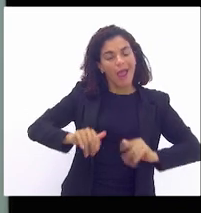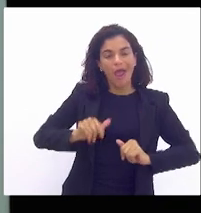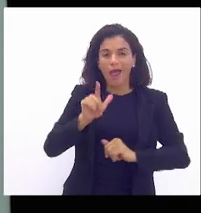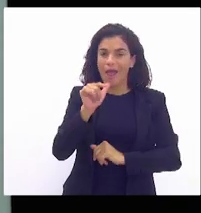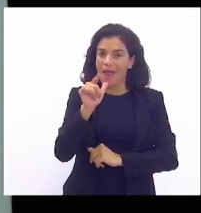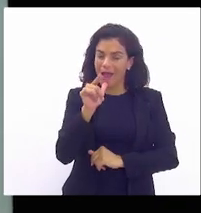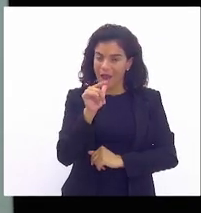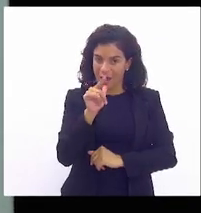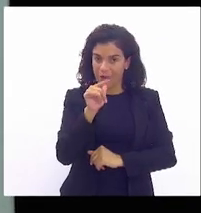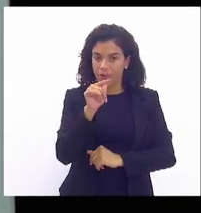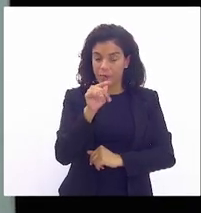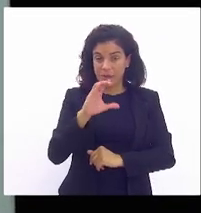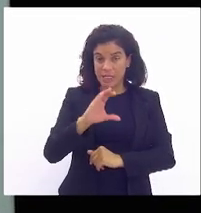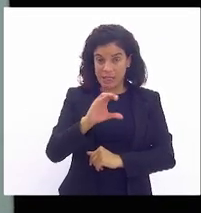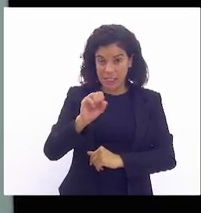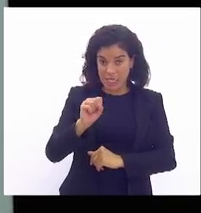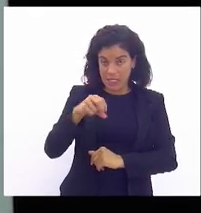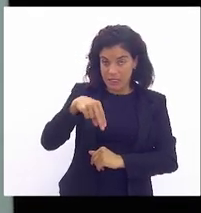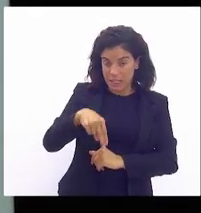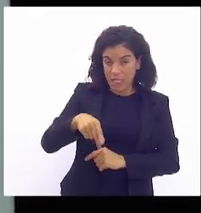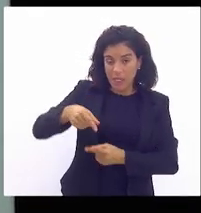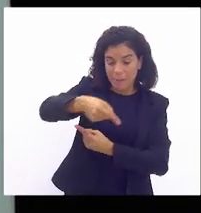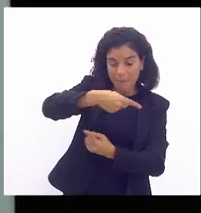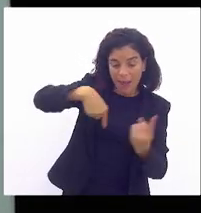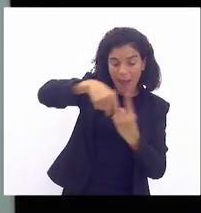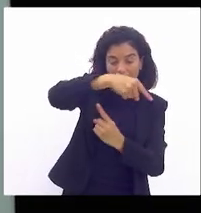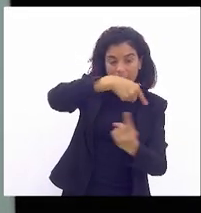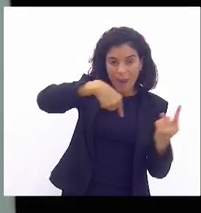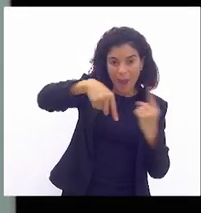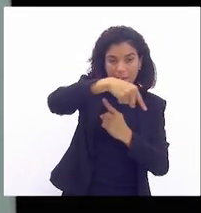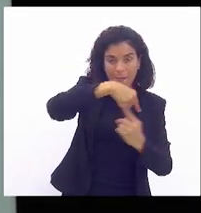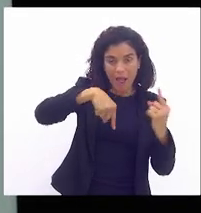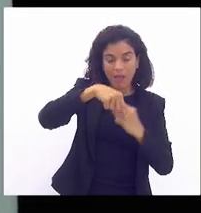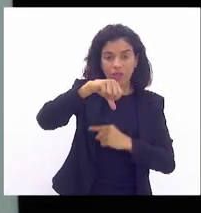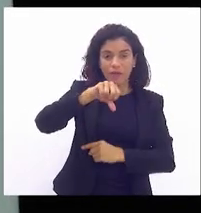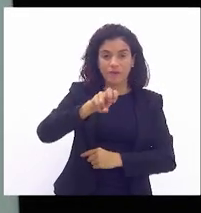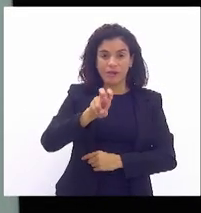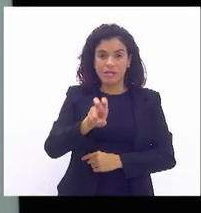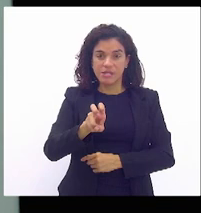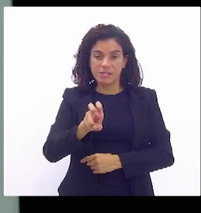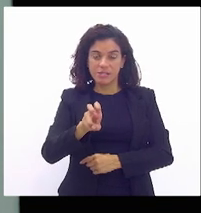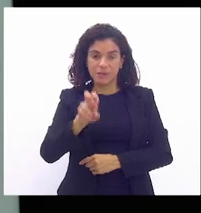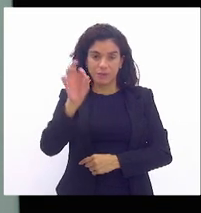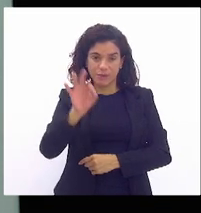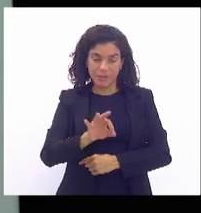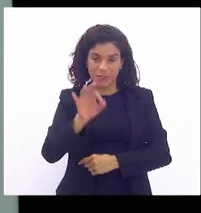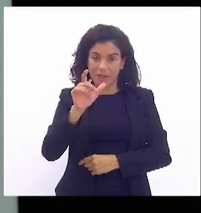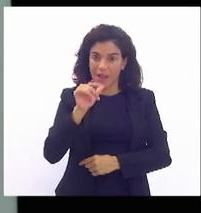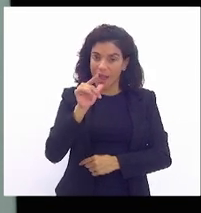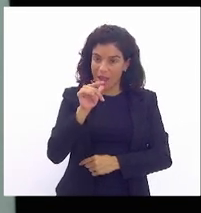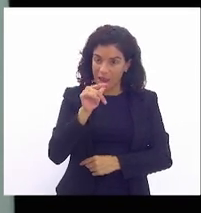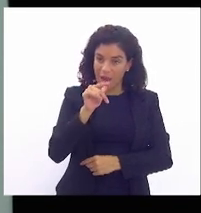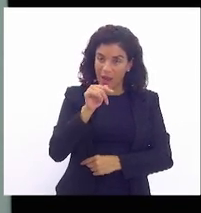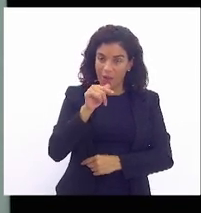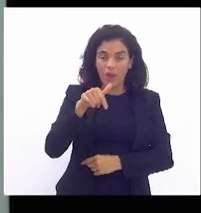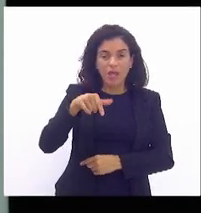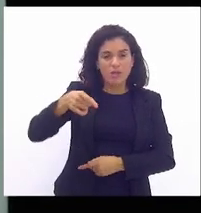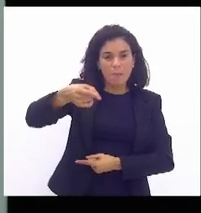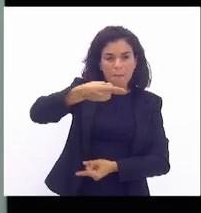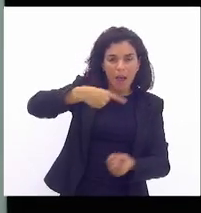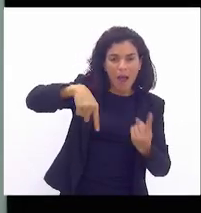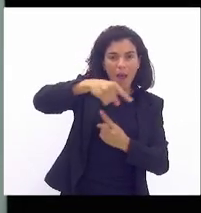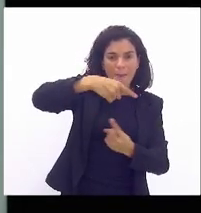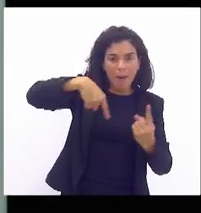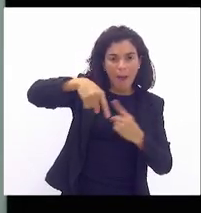CSN, ela recircula 95% da sua água. E esse volume é